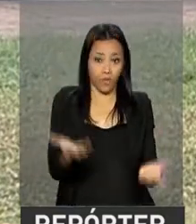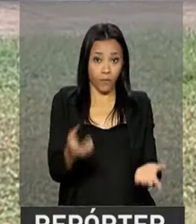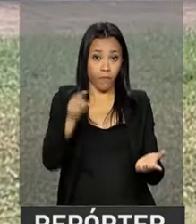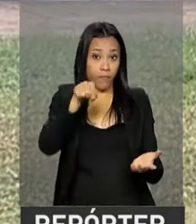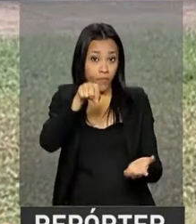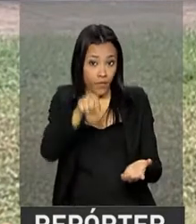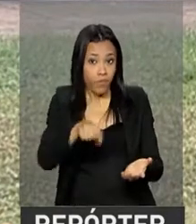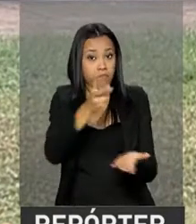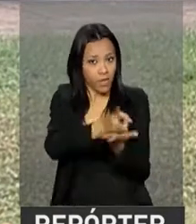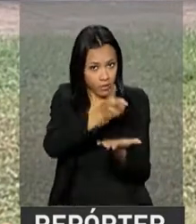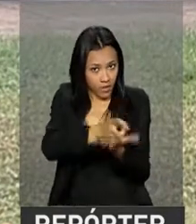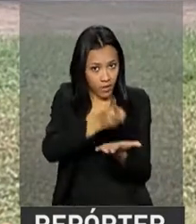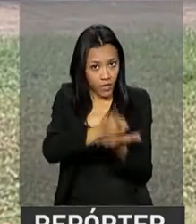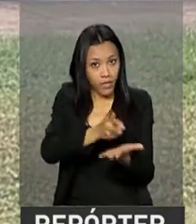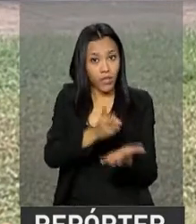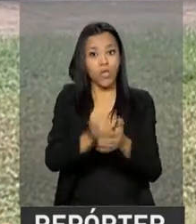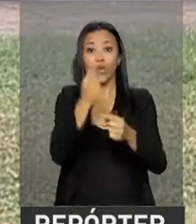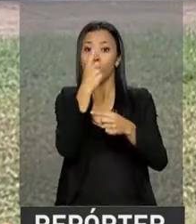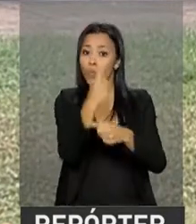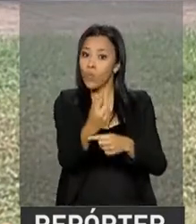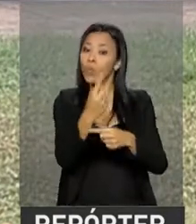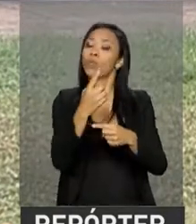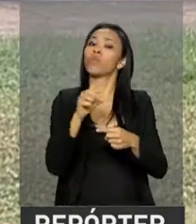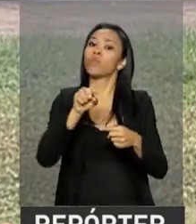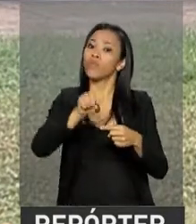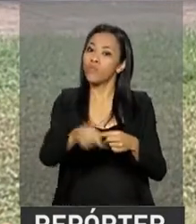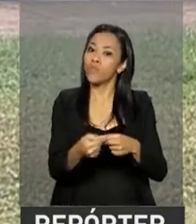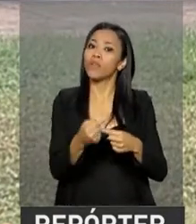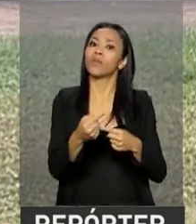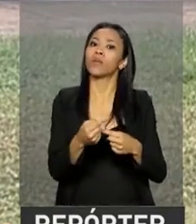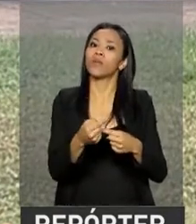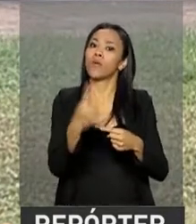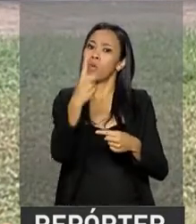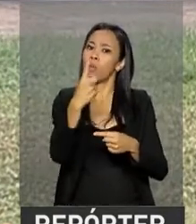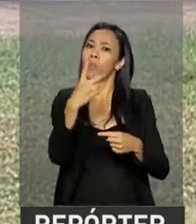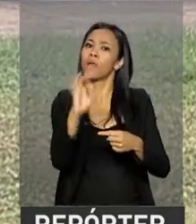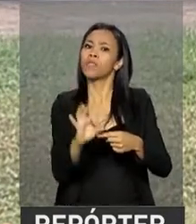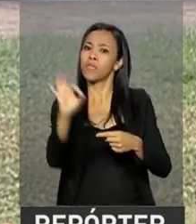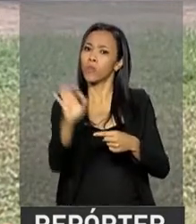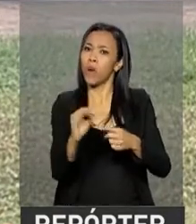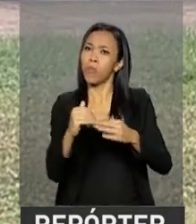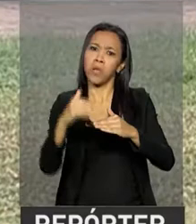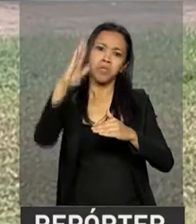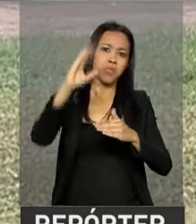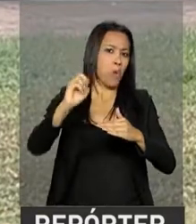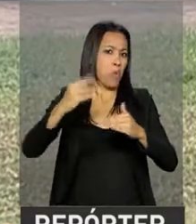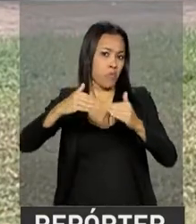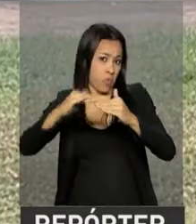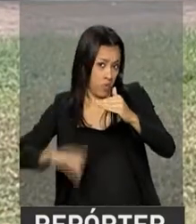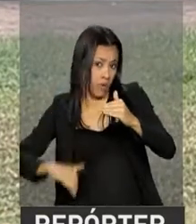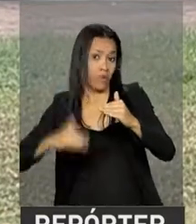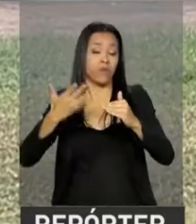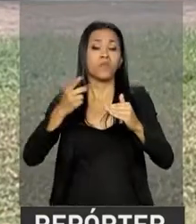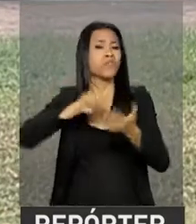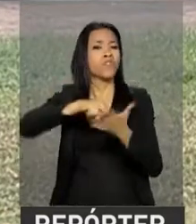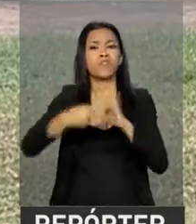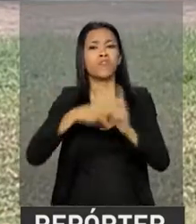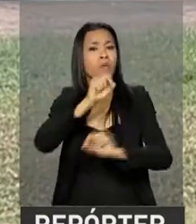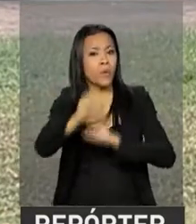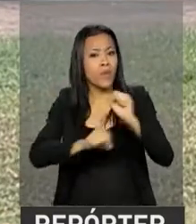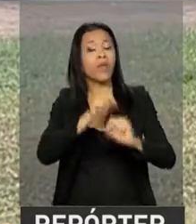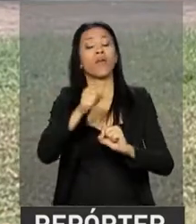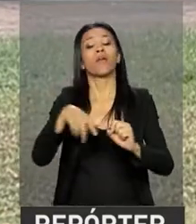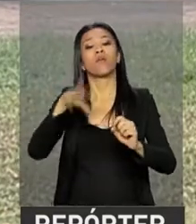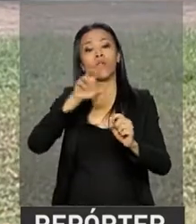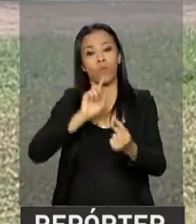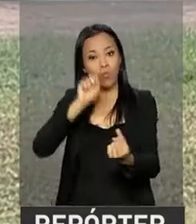inflação está mantido em 1,5 ponto percentual para cima ou para baixo, o que significa que a inflação será cumprida,